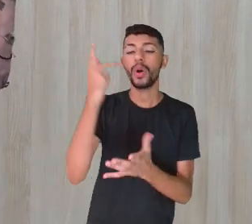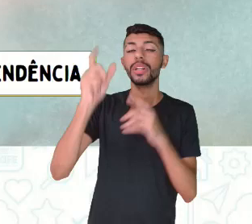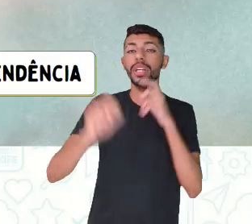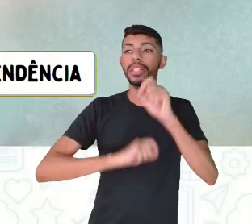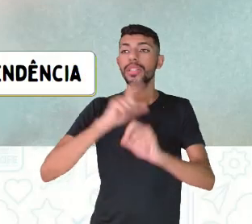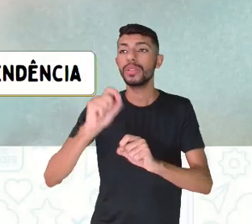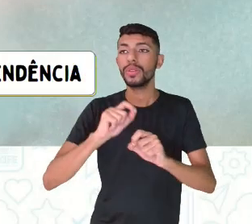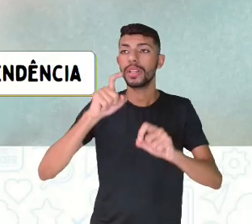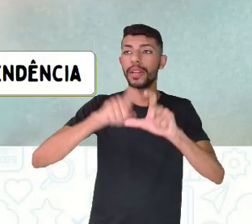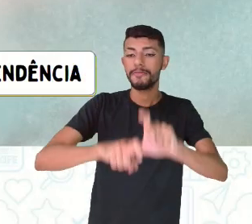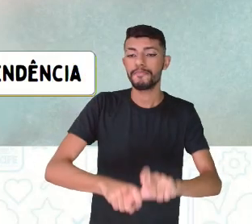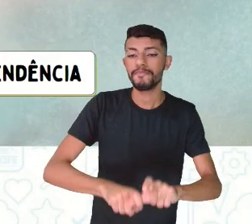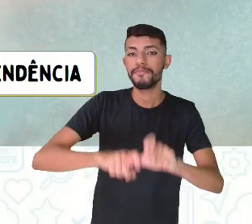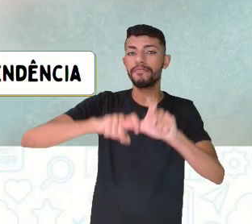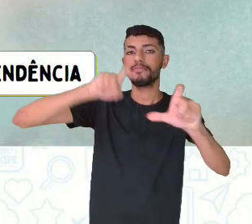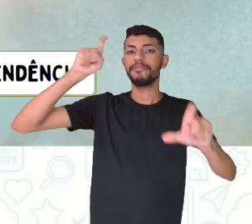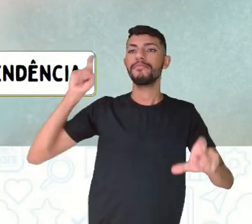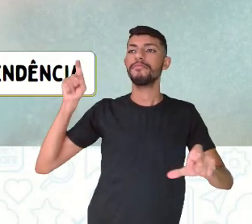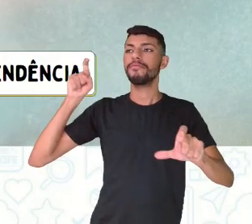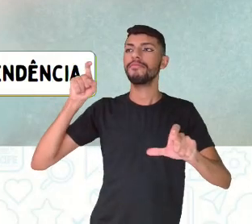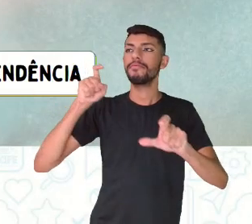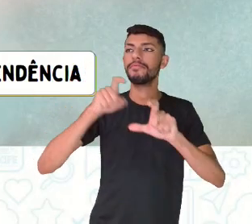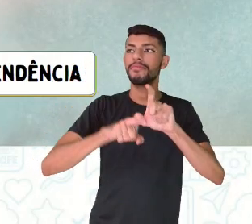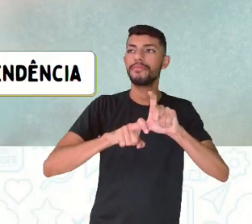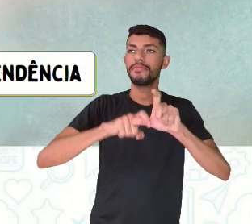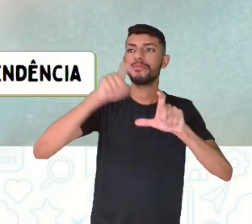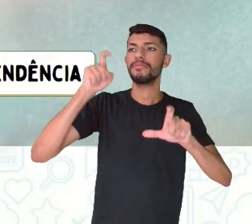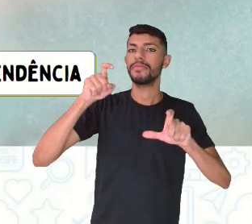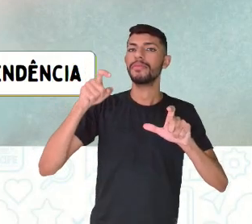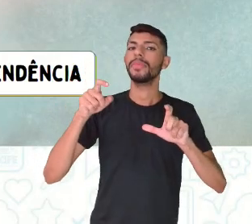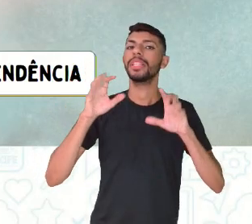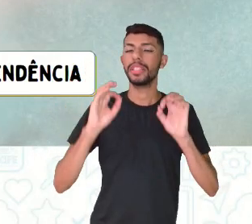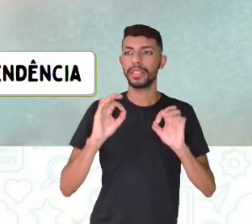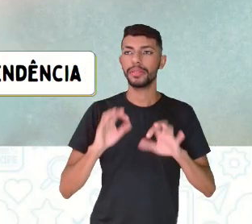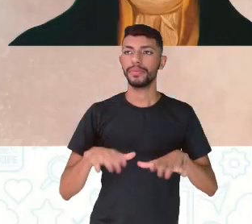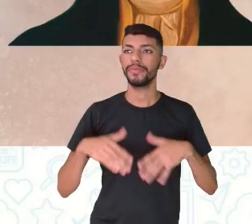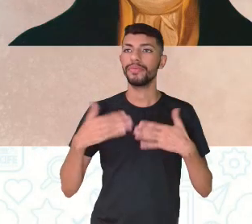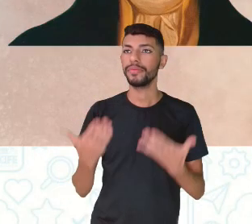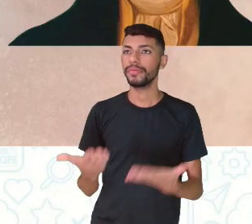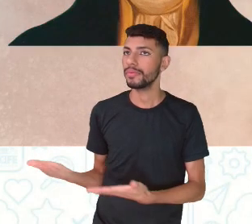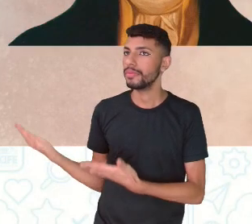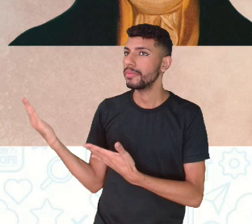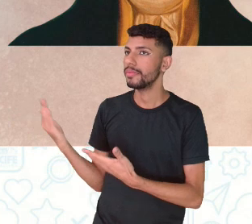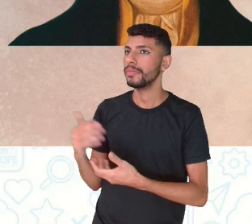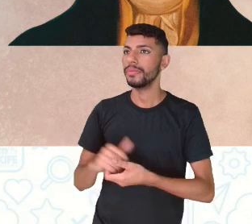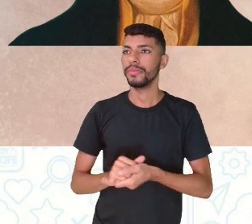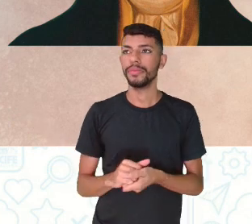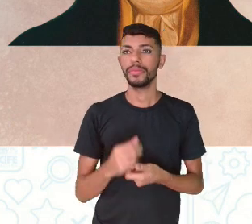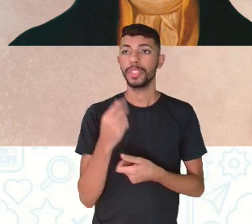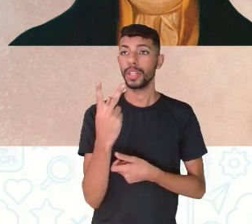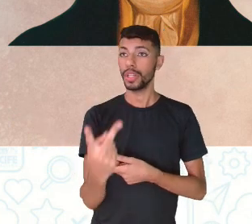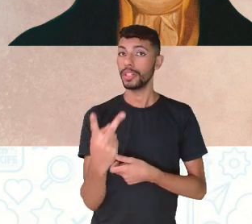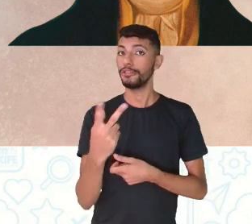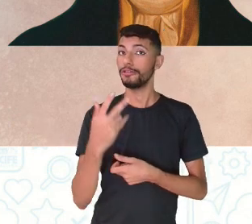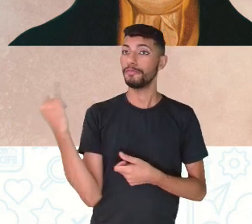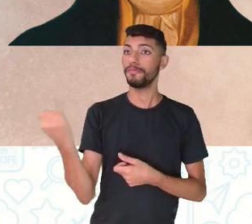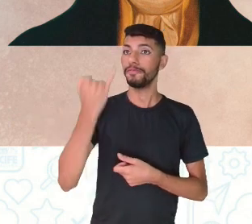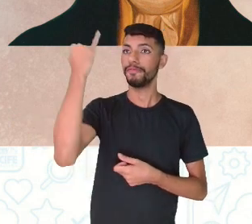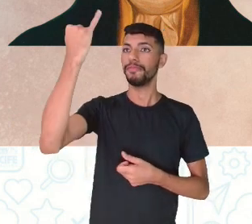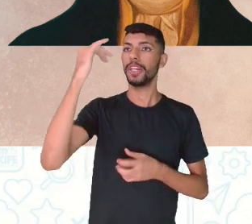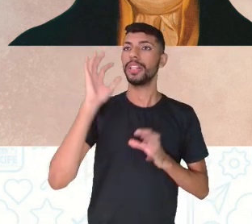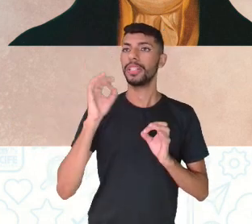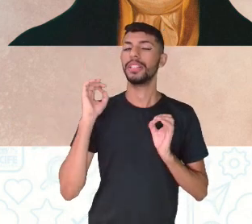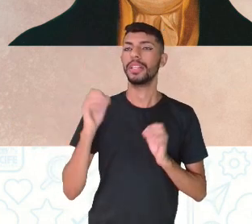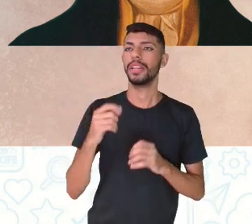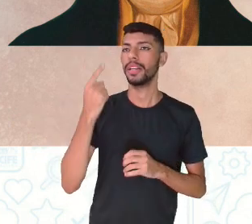ocorre a declaração, foi emitida a declaração de independência. E olha aí, ó, duas figuras bem importantes,